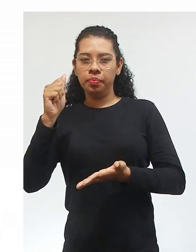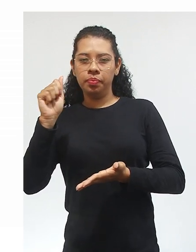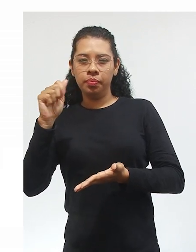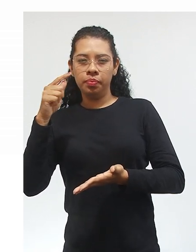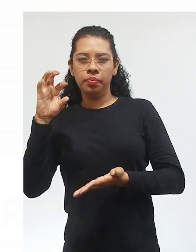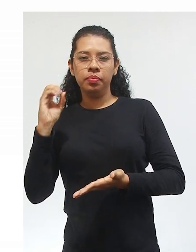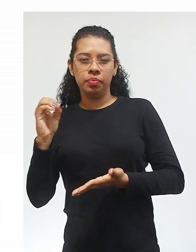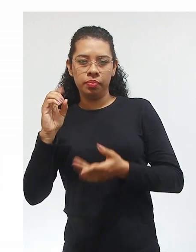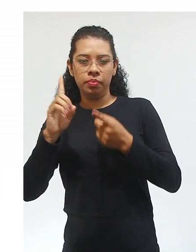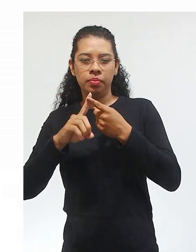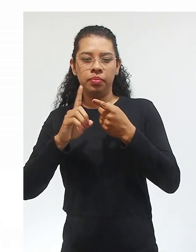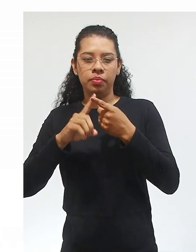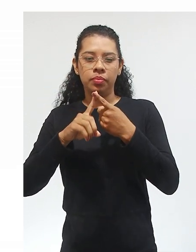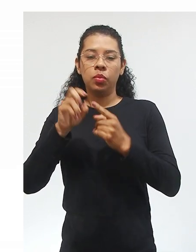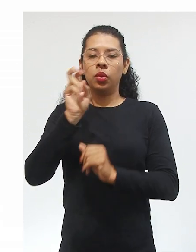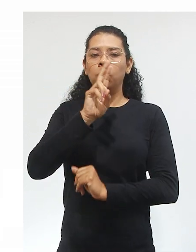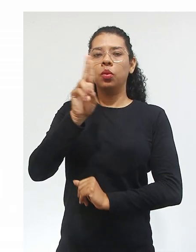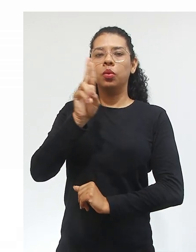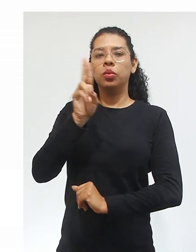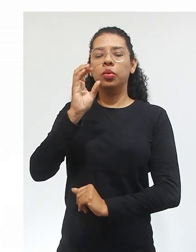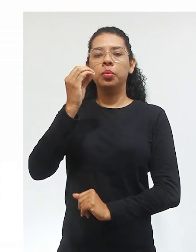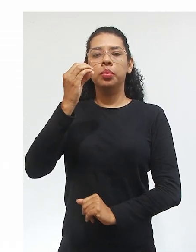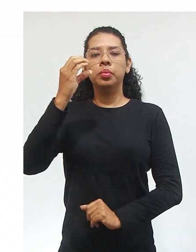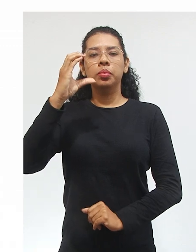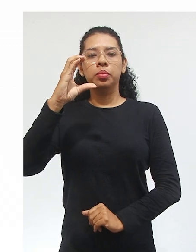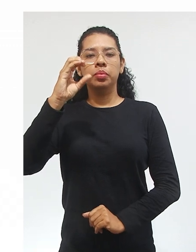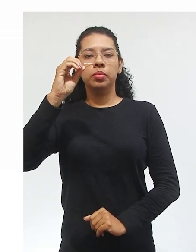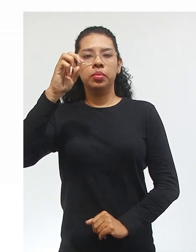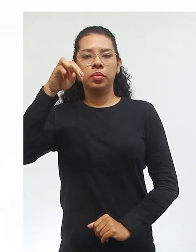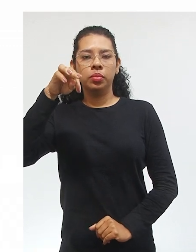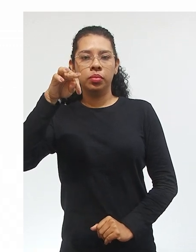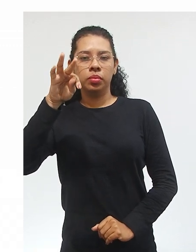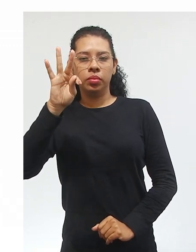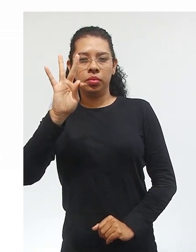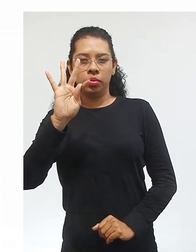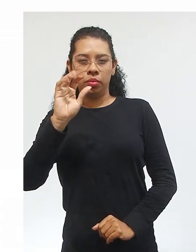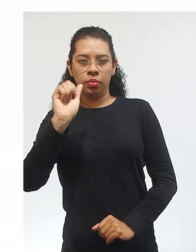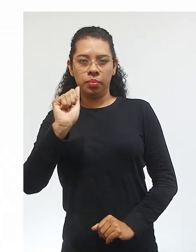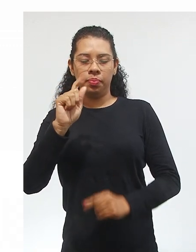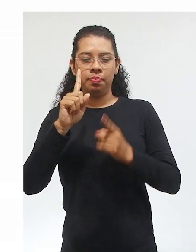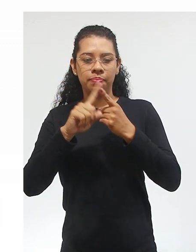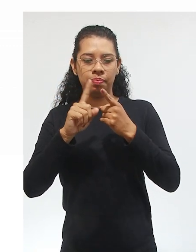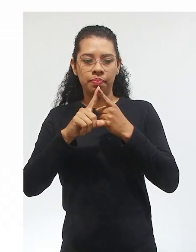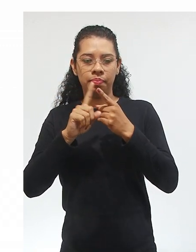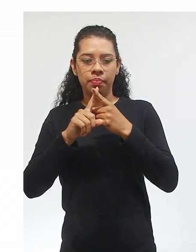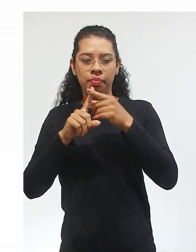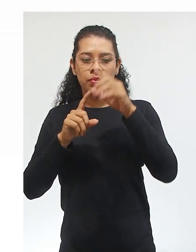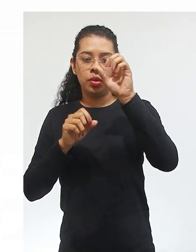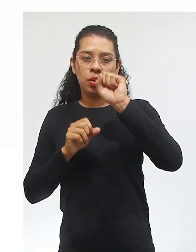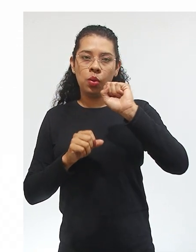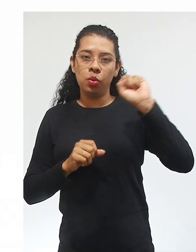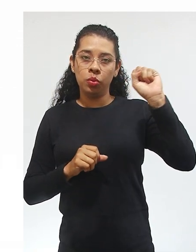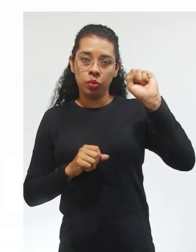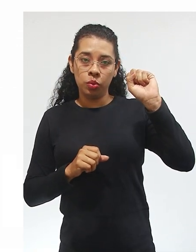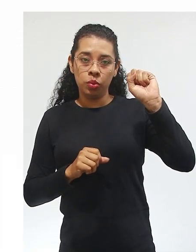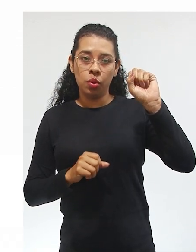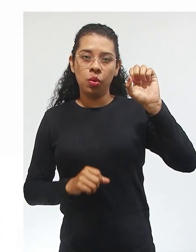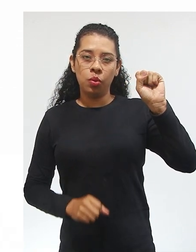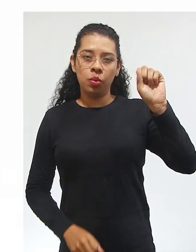seria o nome da conta, que a gente vai incluir. Aqui seriam os saldos aqui devedores, né?